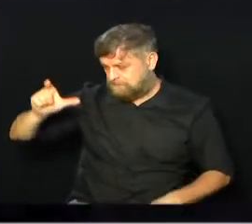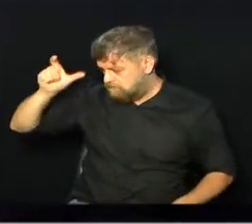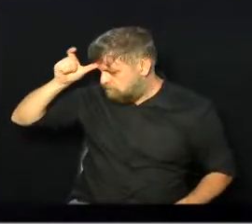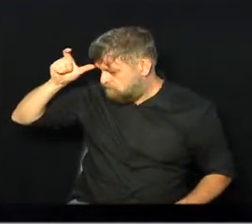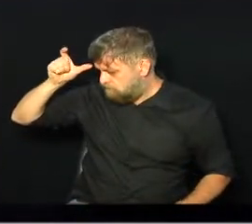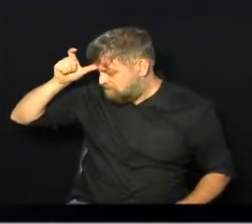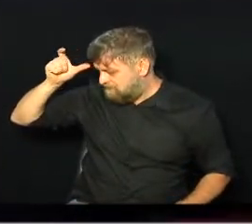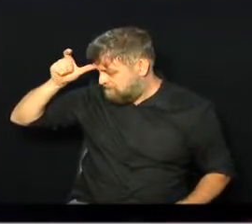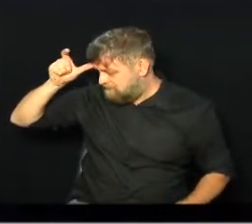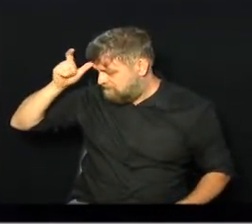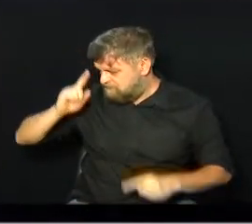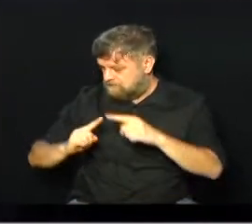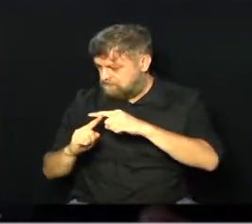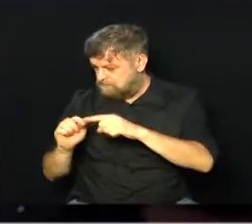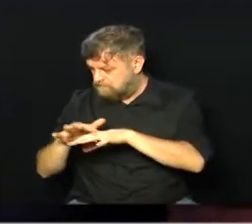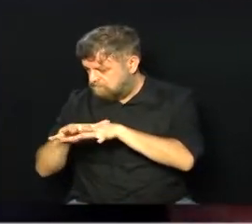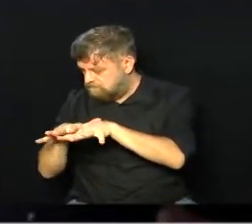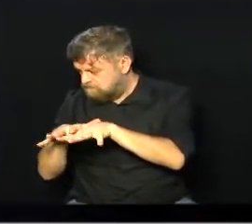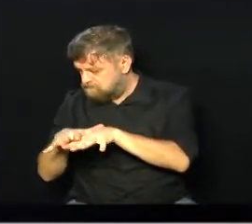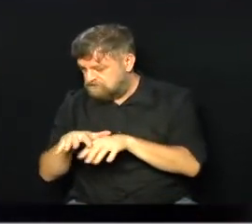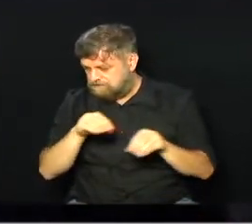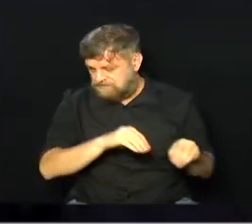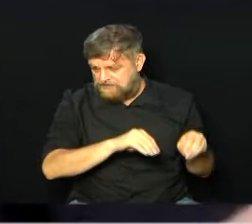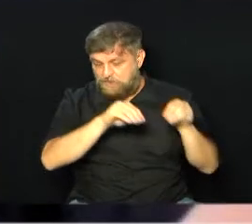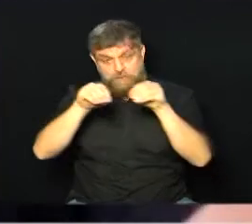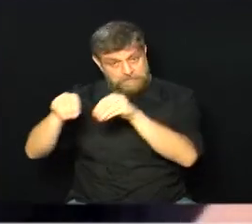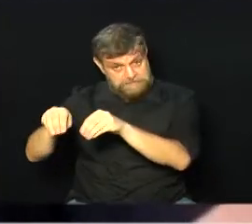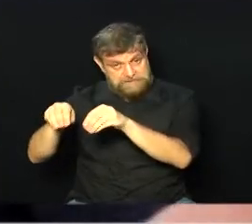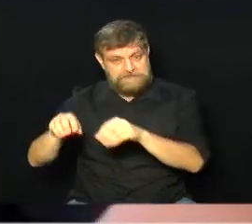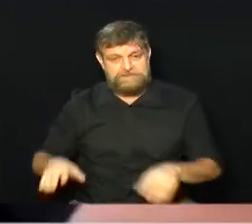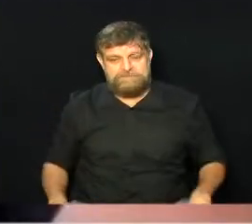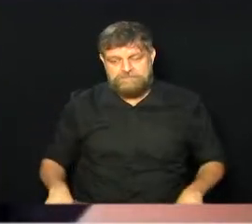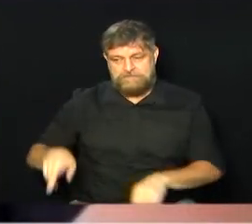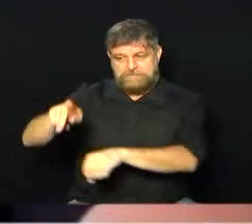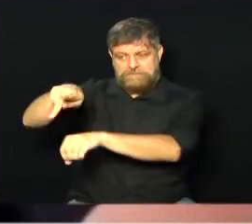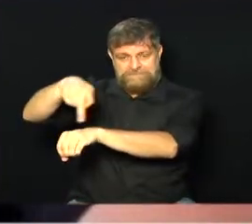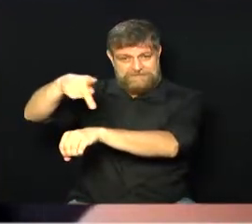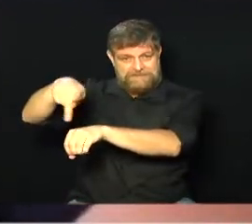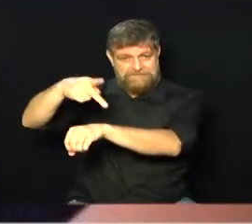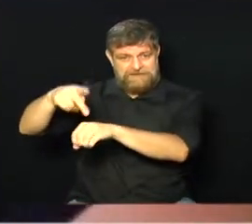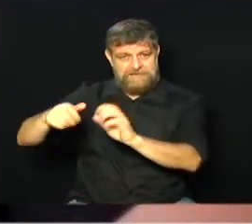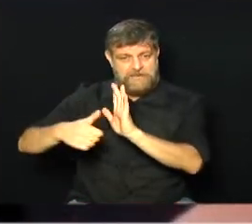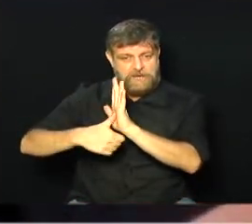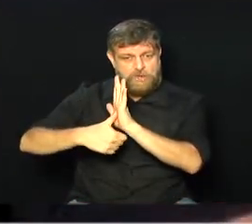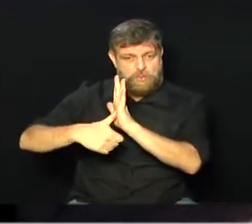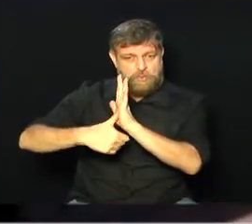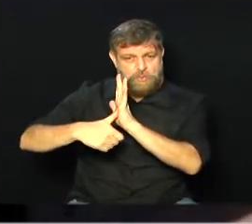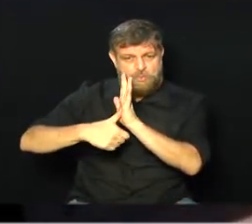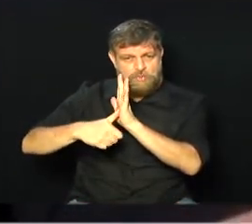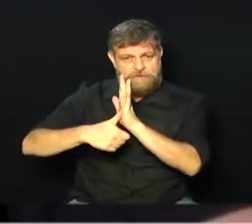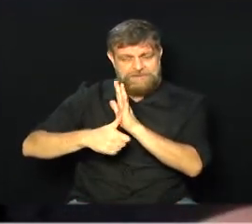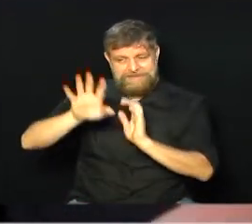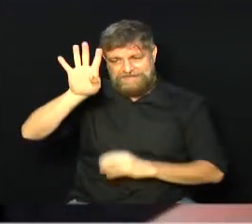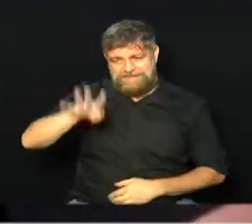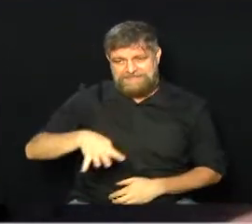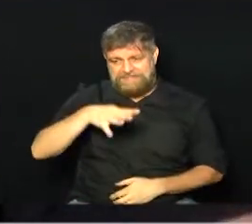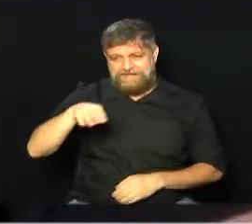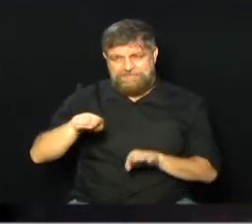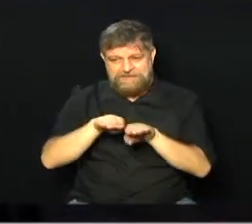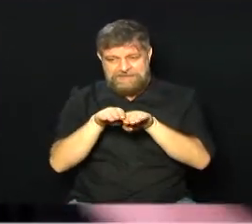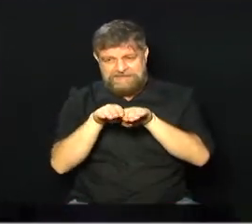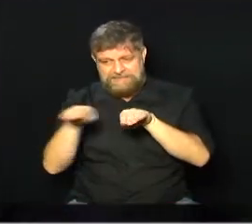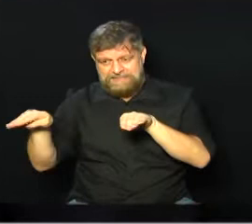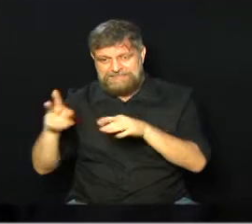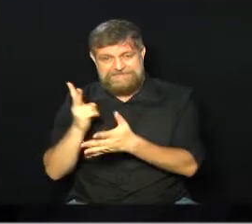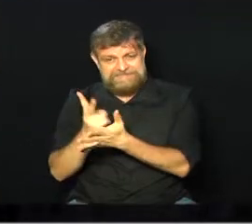que é o nome do time, Gaziantep Spor. Um clube de média na tabela, sempre está na Série